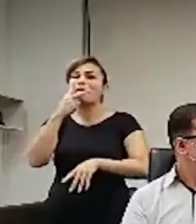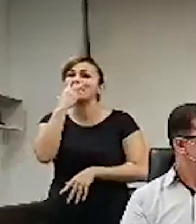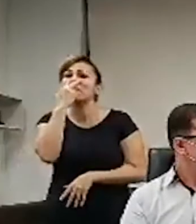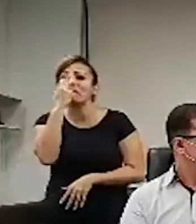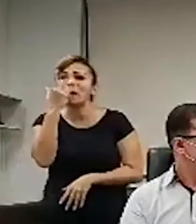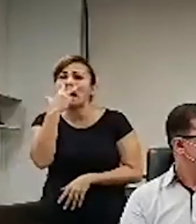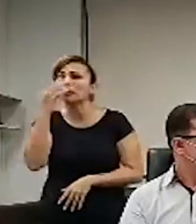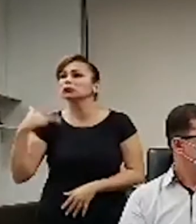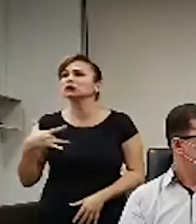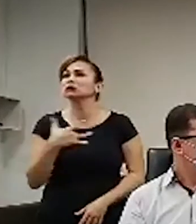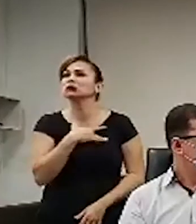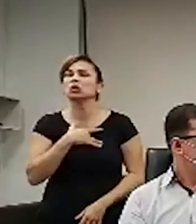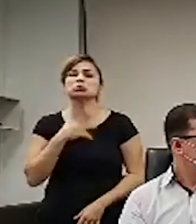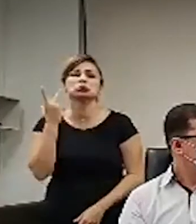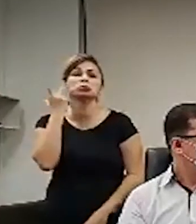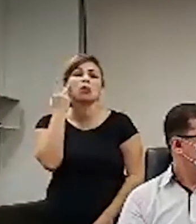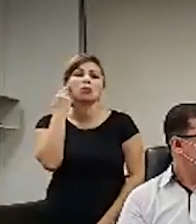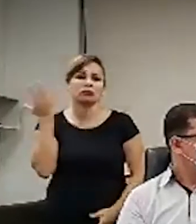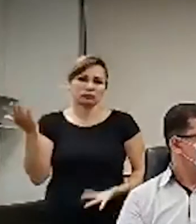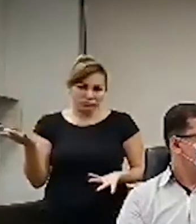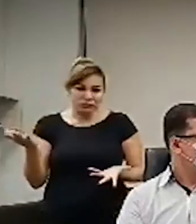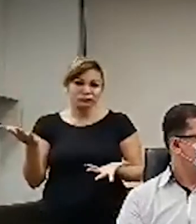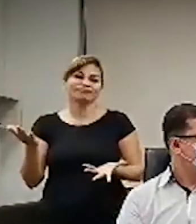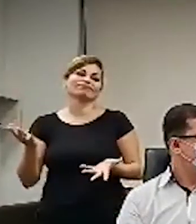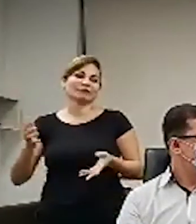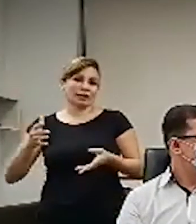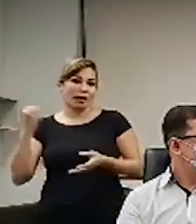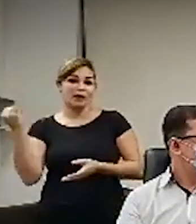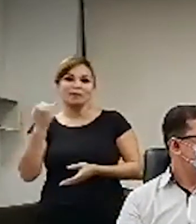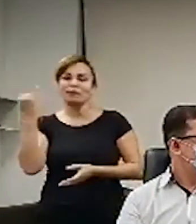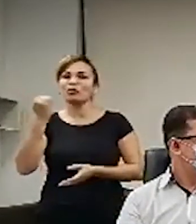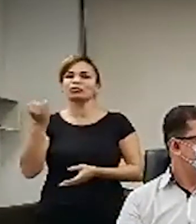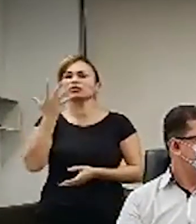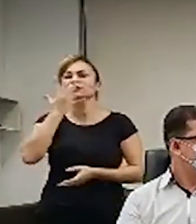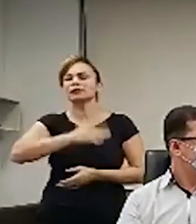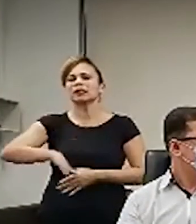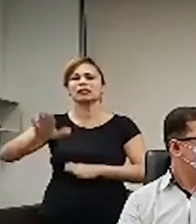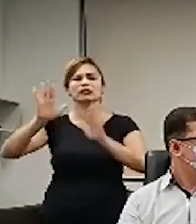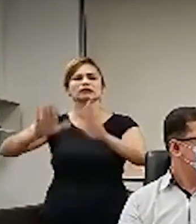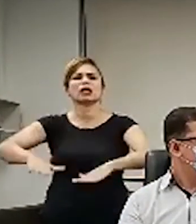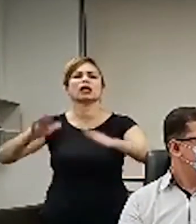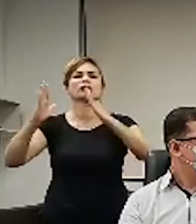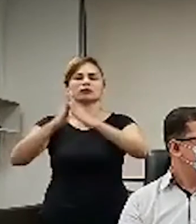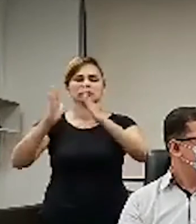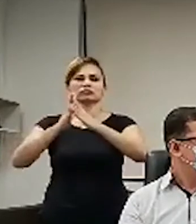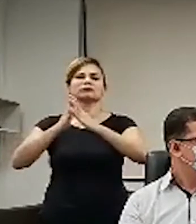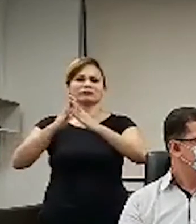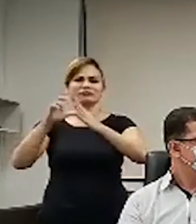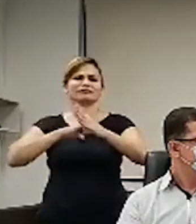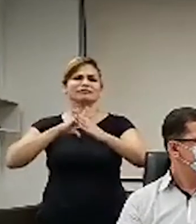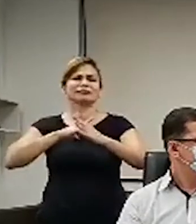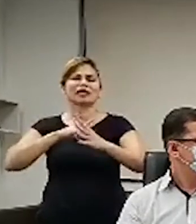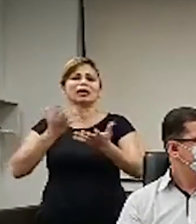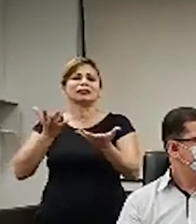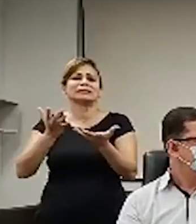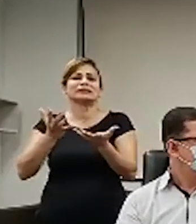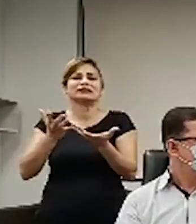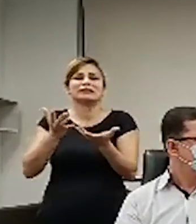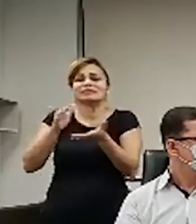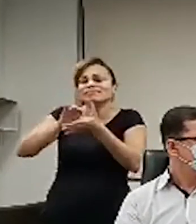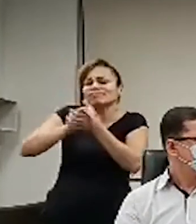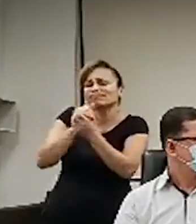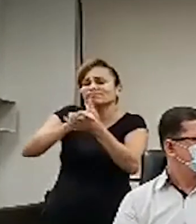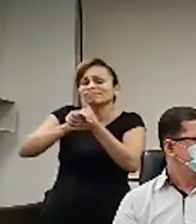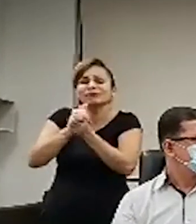saudáveis. Então isso é muito ruim. Então, o ideal é que as crianças fiquem realmente em casa, não se juntem, não. E criança tem muito pouca higiene,